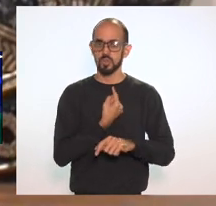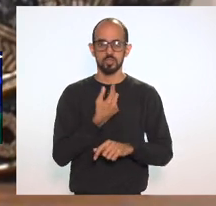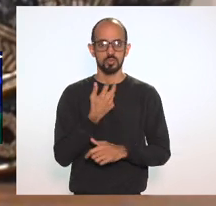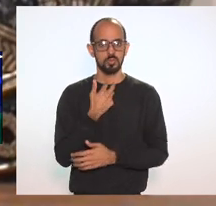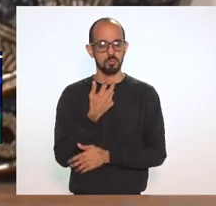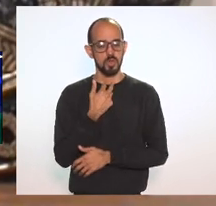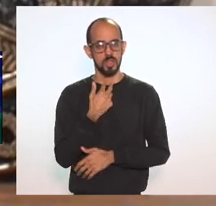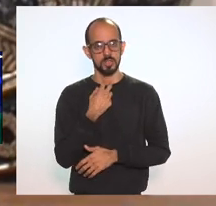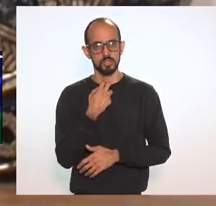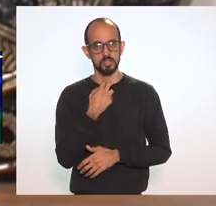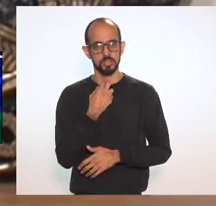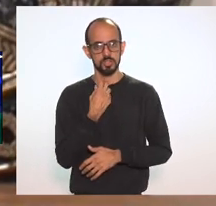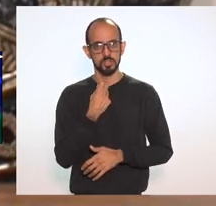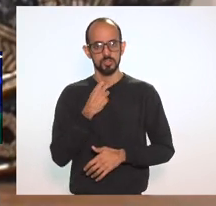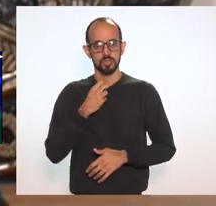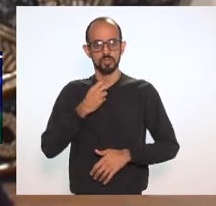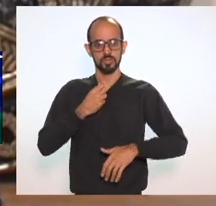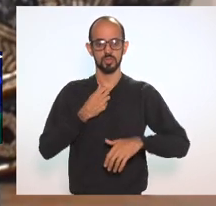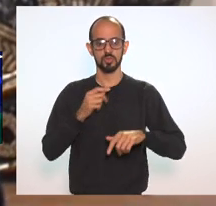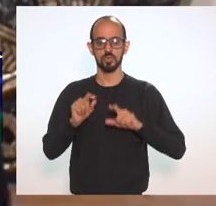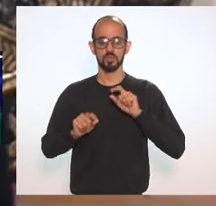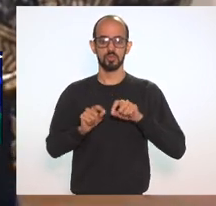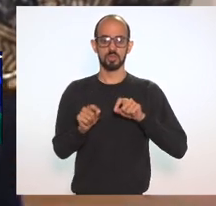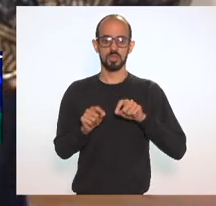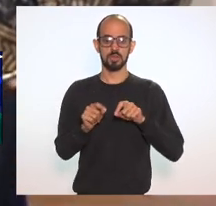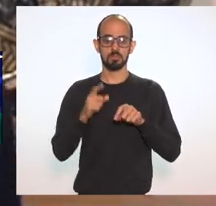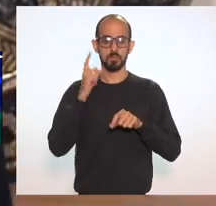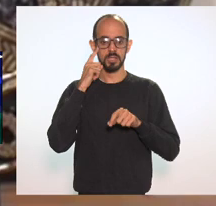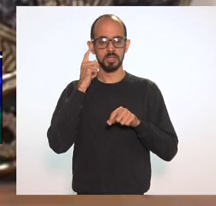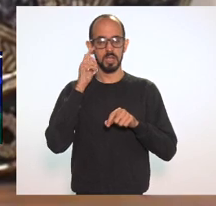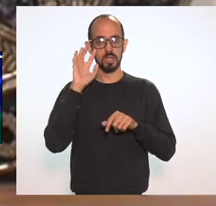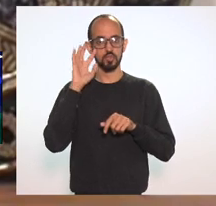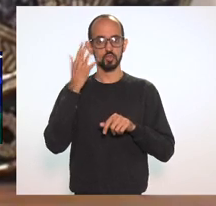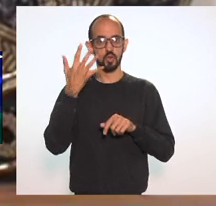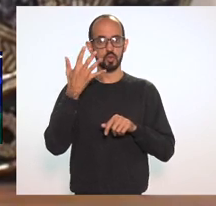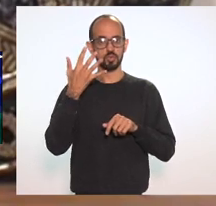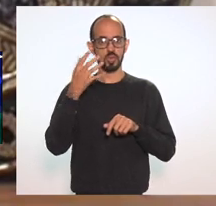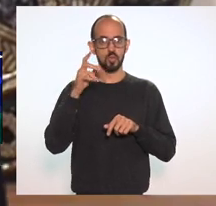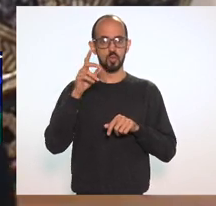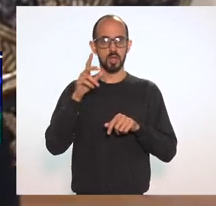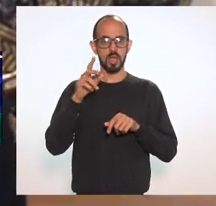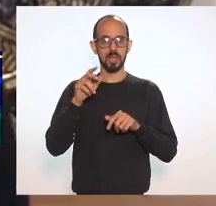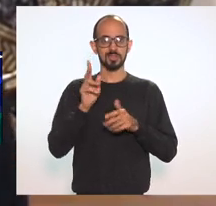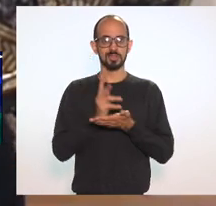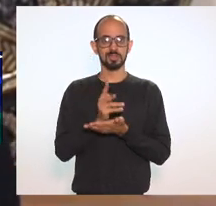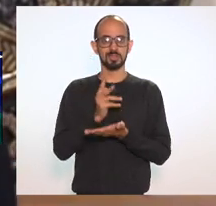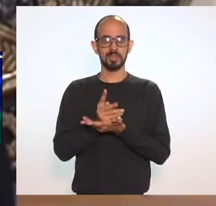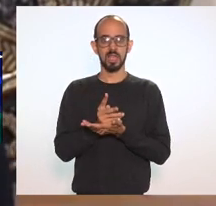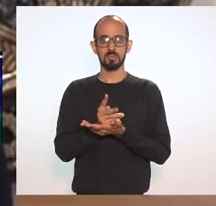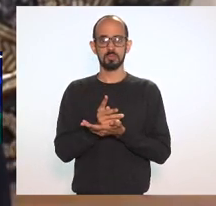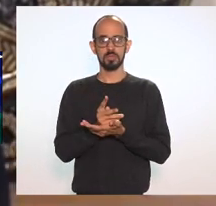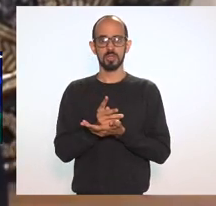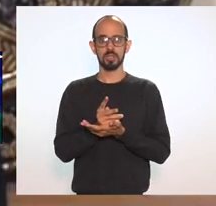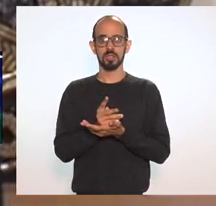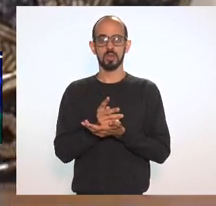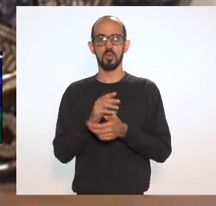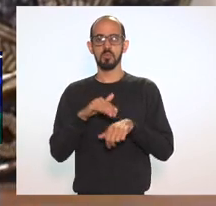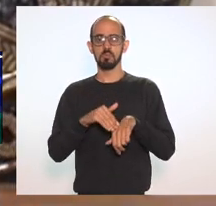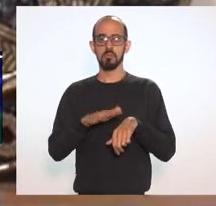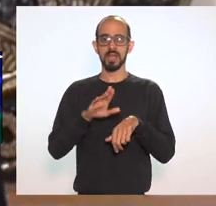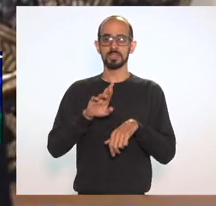achar que a decisão aqui ó que eu já solução para as coisas é sempre o mais radical eu